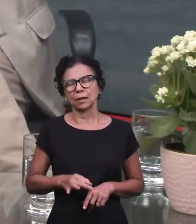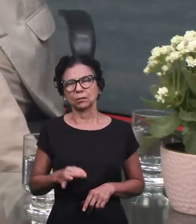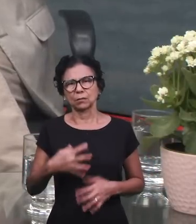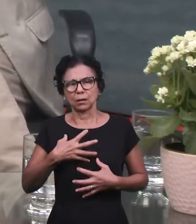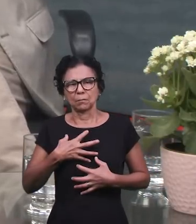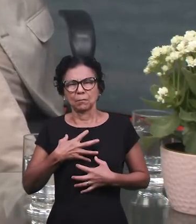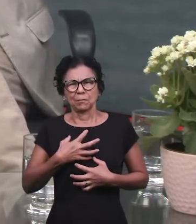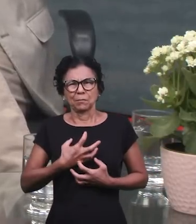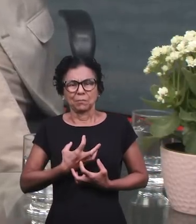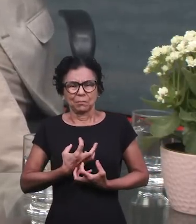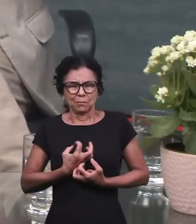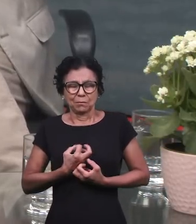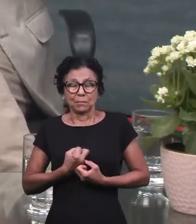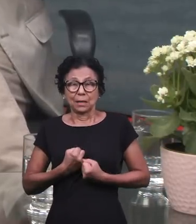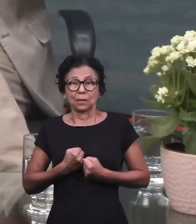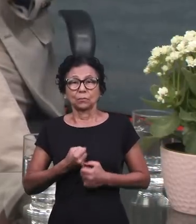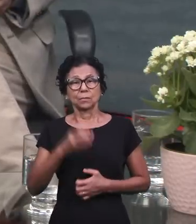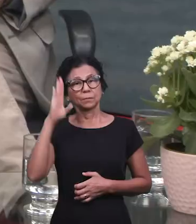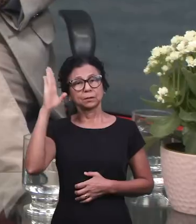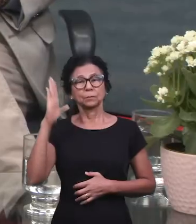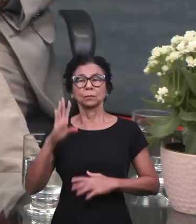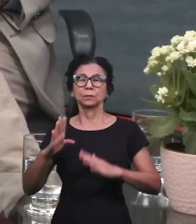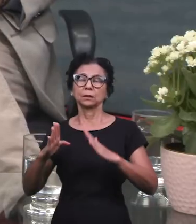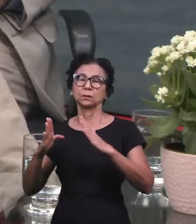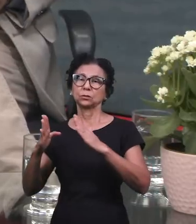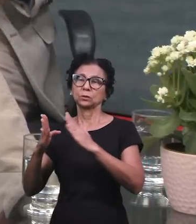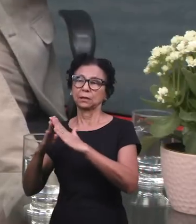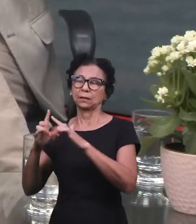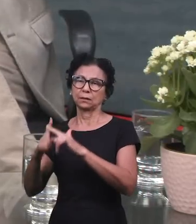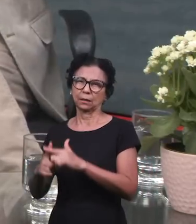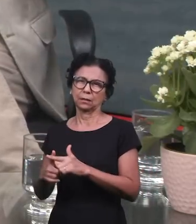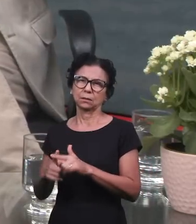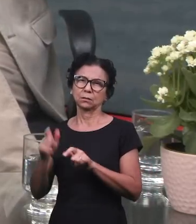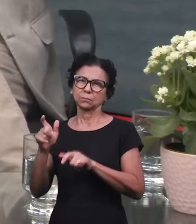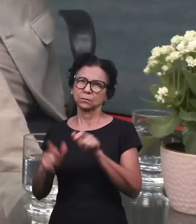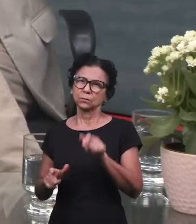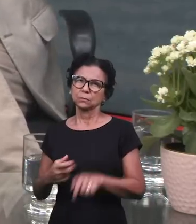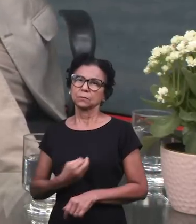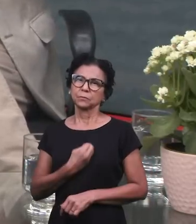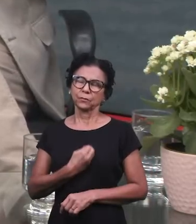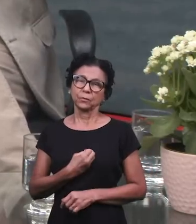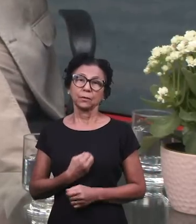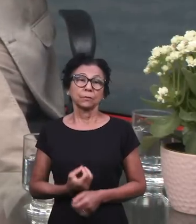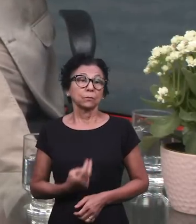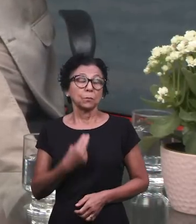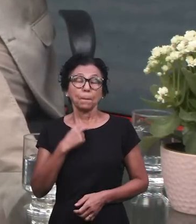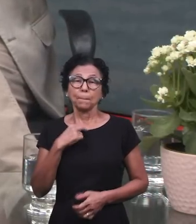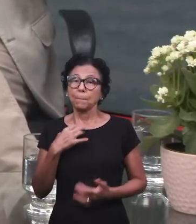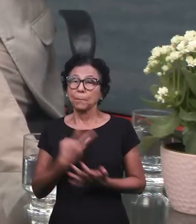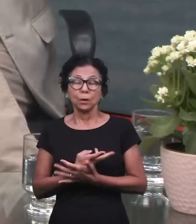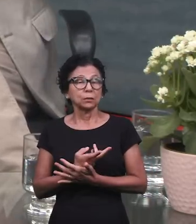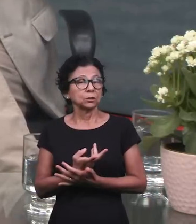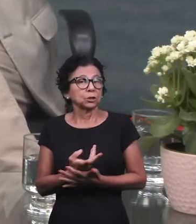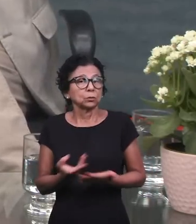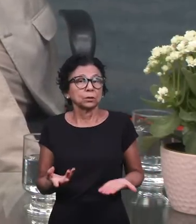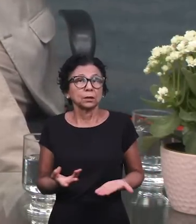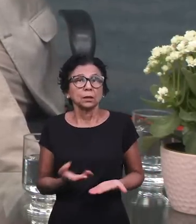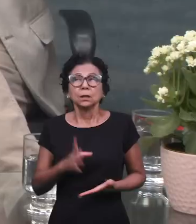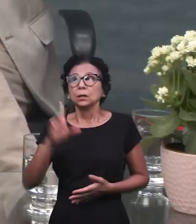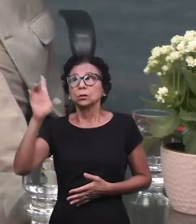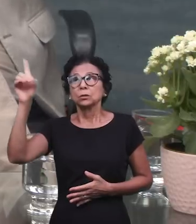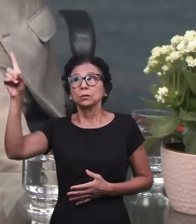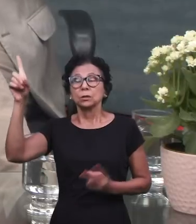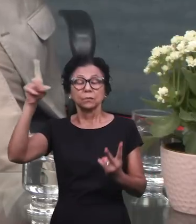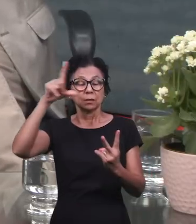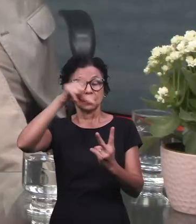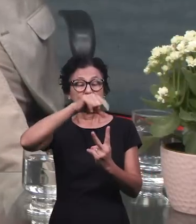entre irmãos isso precisa ser resolvido. Sem dúvida. Precisa ser dirimido. Isso não pode acontecer. Senão Deus vai ter que escolher um dos